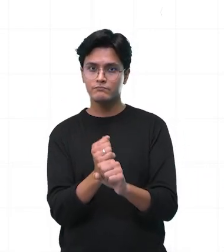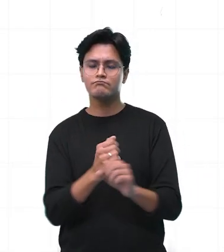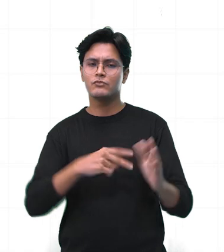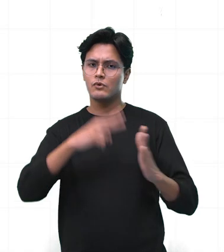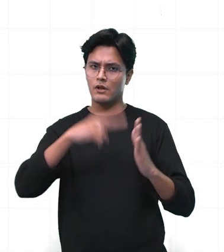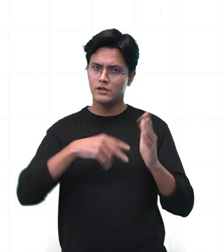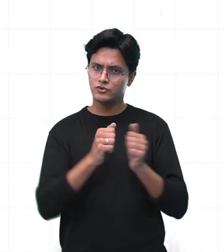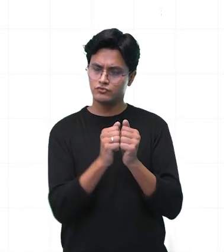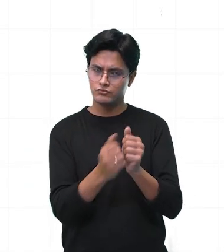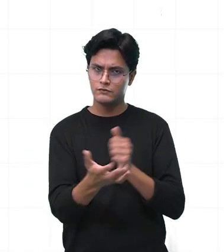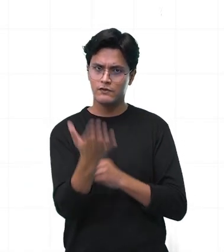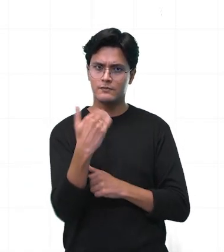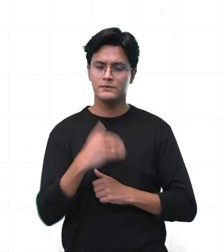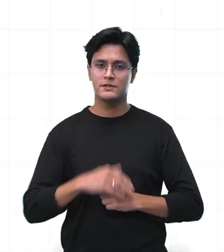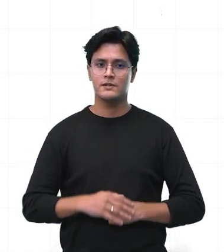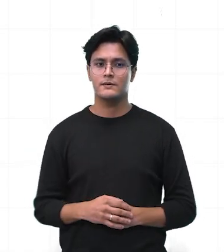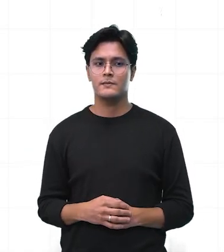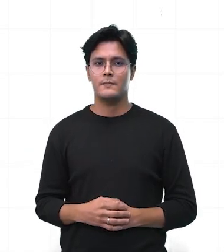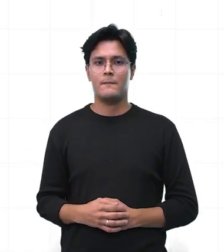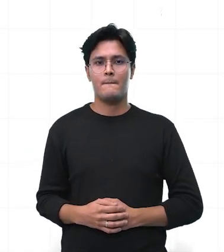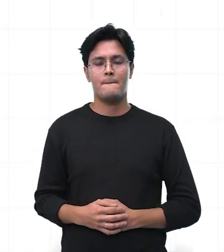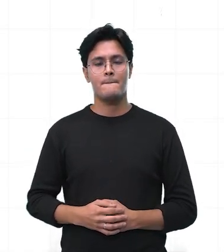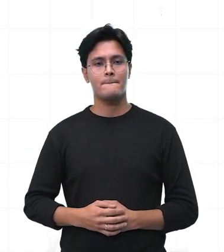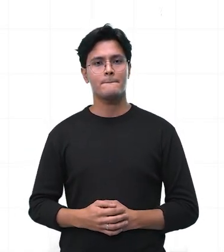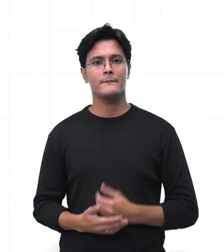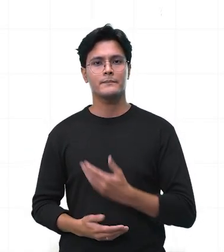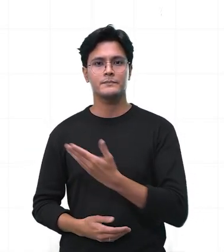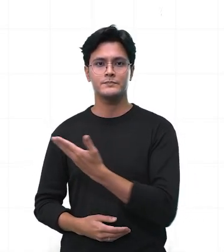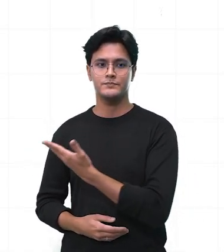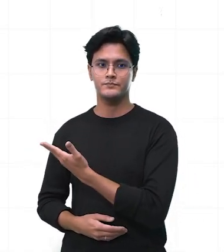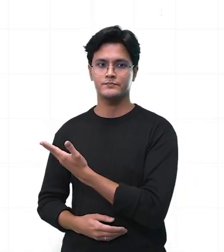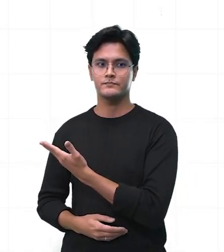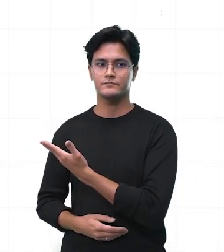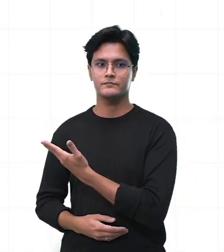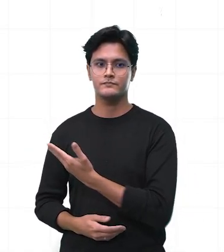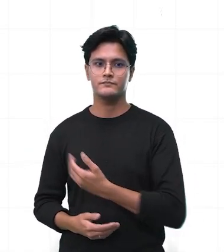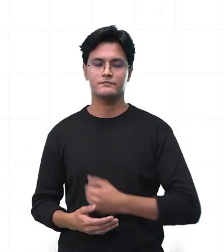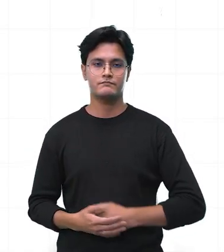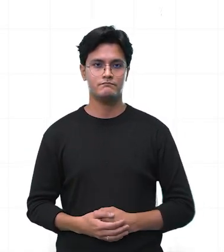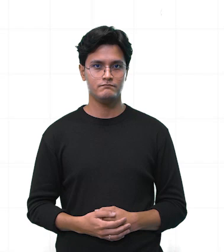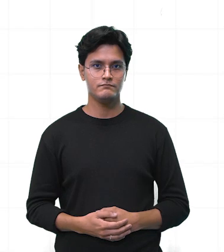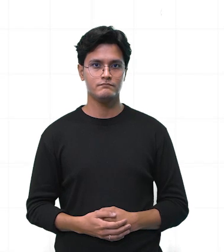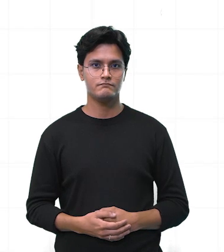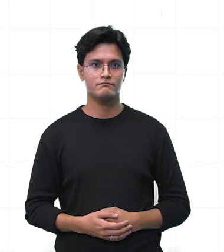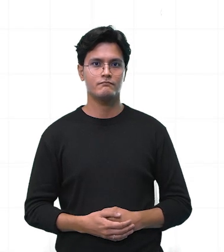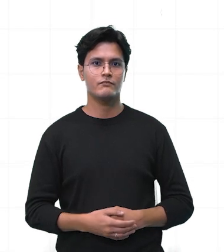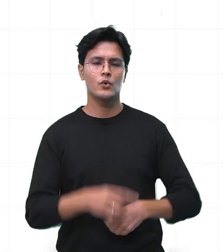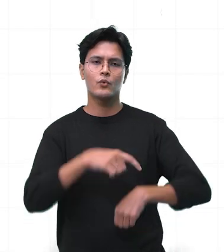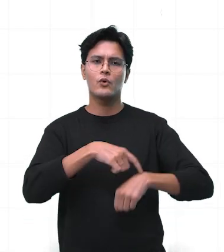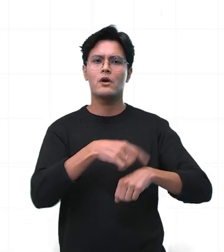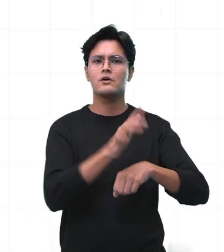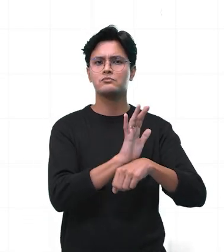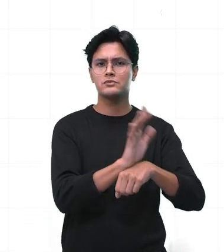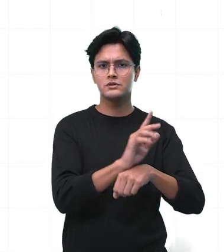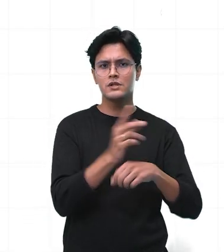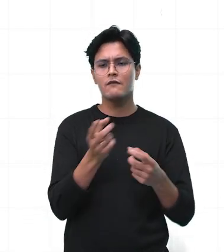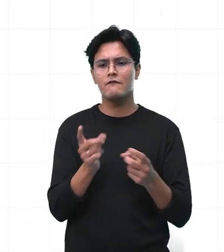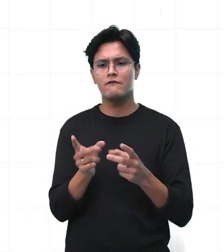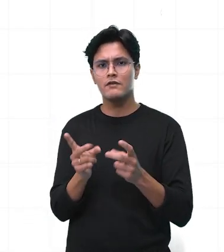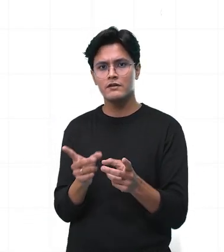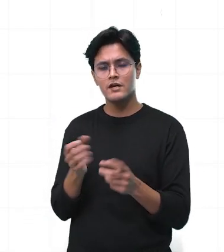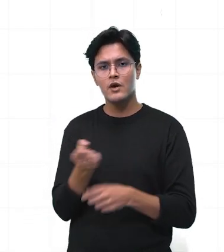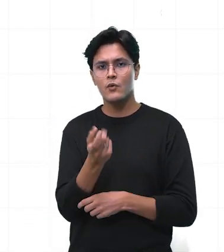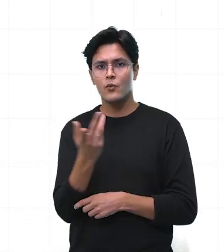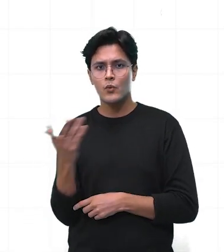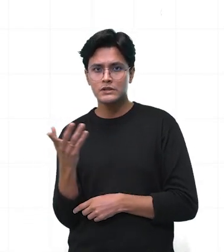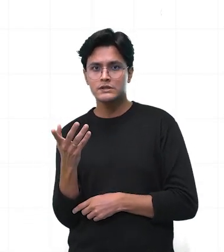o que diz aí na nossa questão? Diz assim, ó. Para uma sessão de cinema, foi vendida uma quantidade X